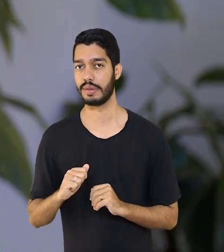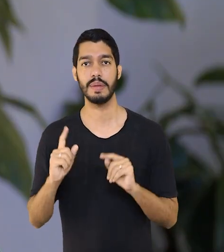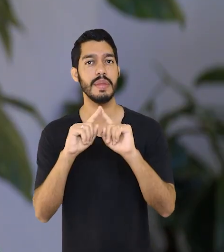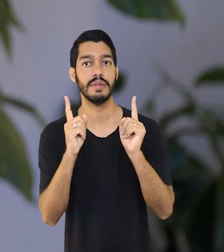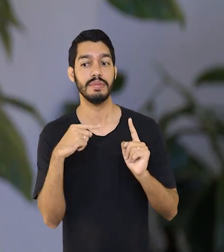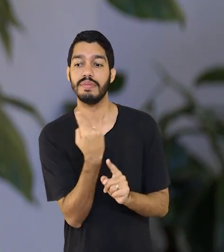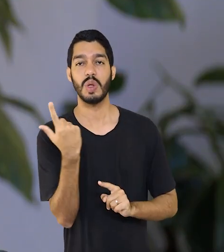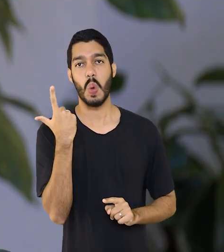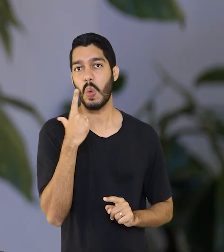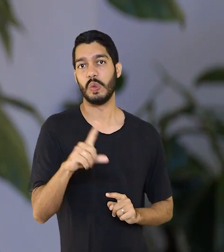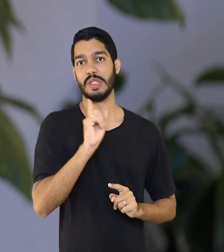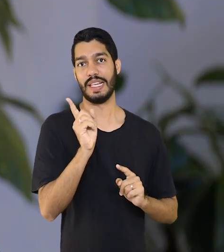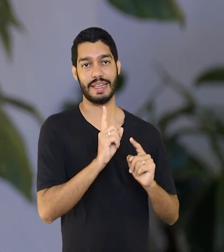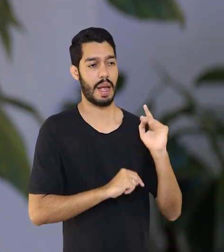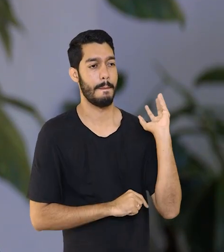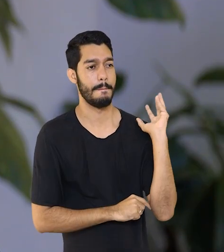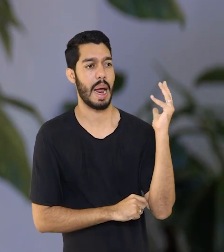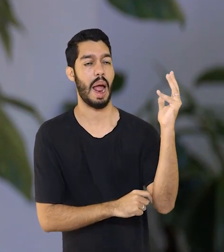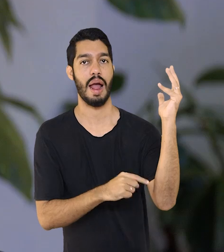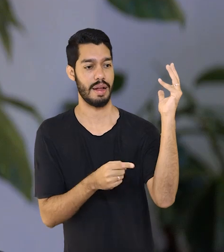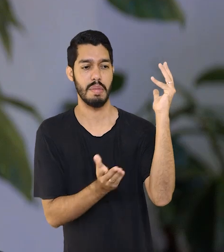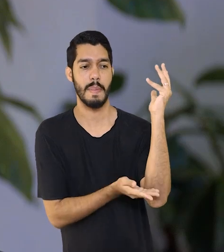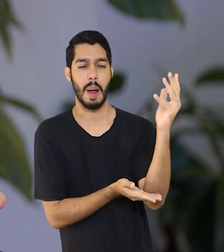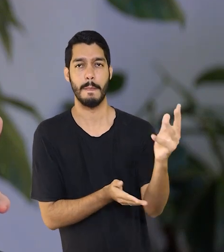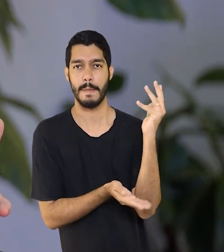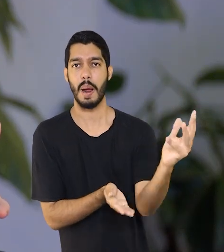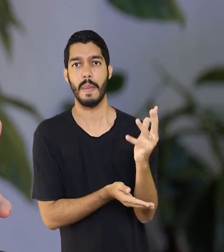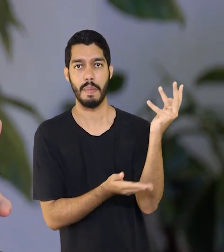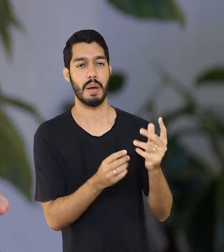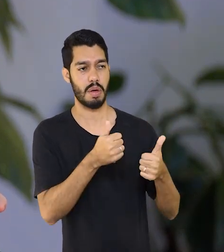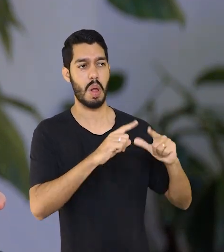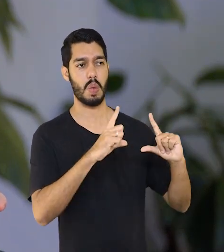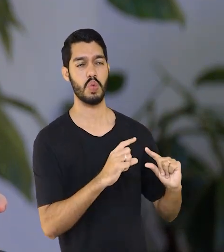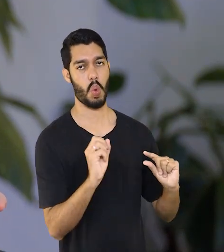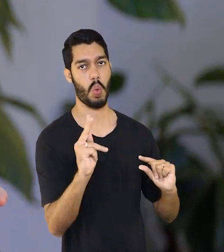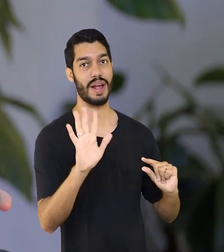Mas nós conseguimos reduzir o desmatamento brutalmente, mas o que a gente perdeu para os incêndios,